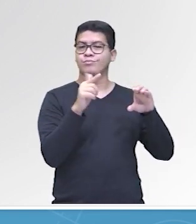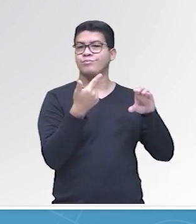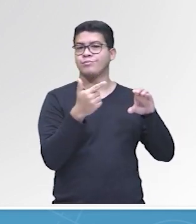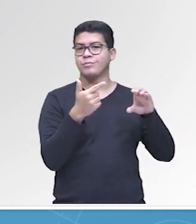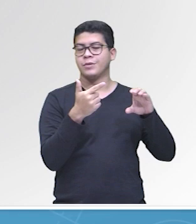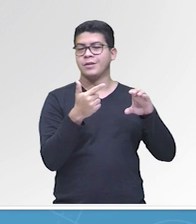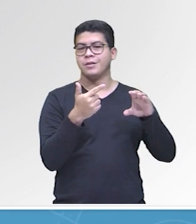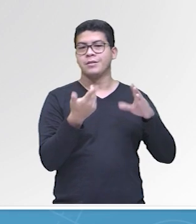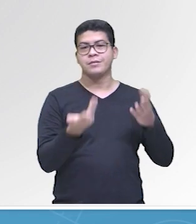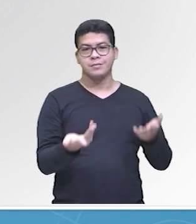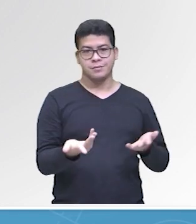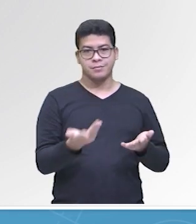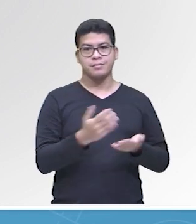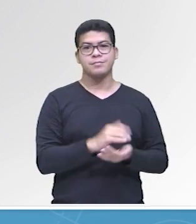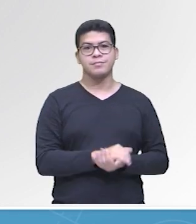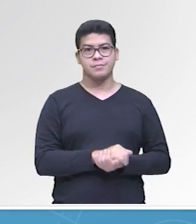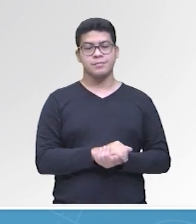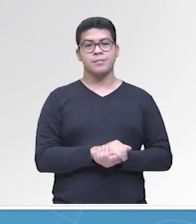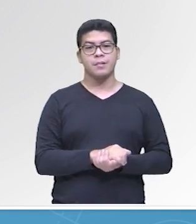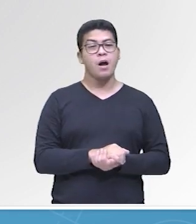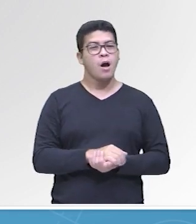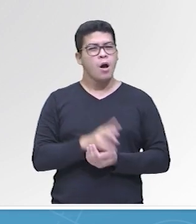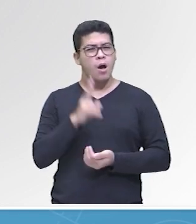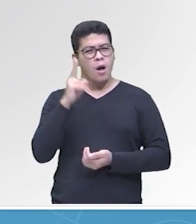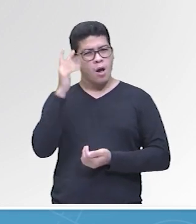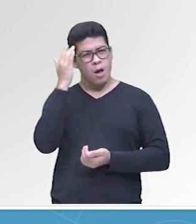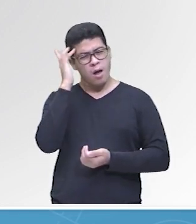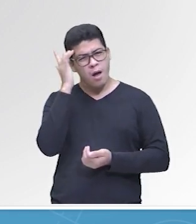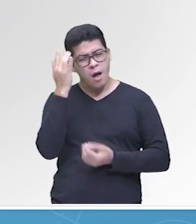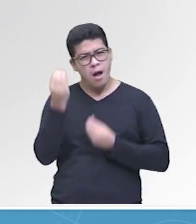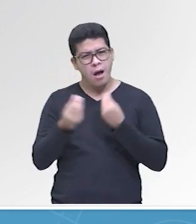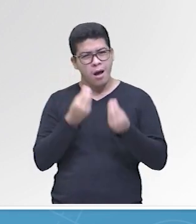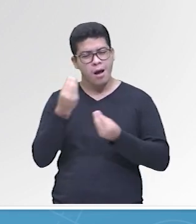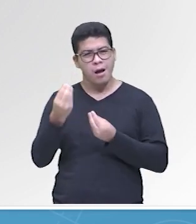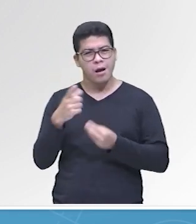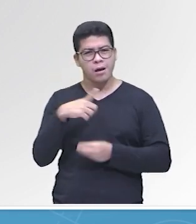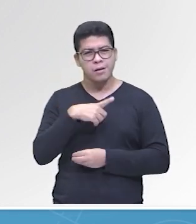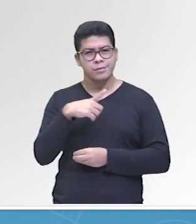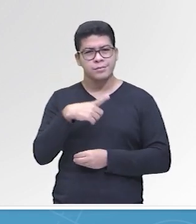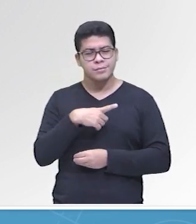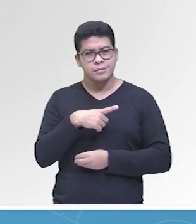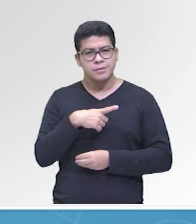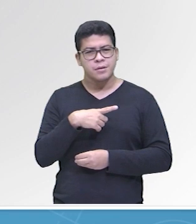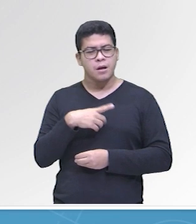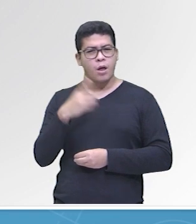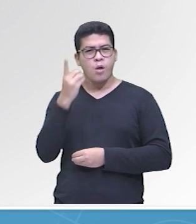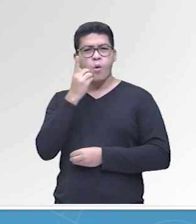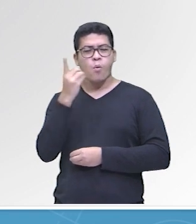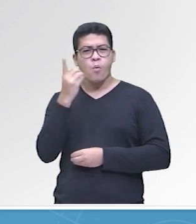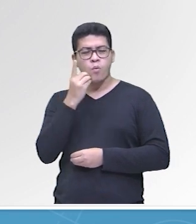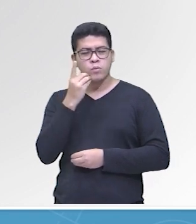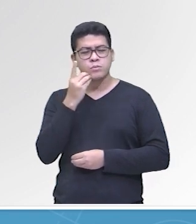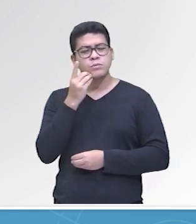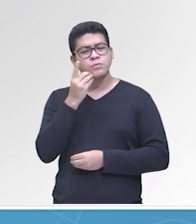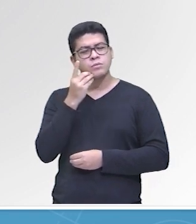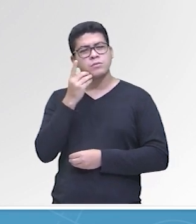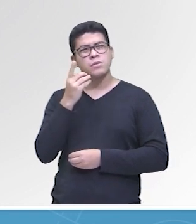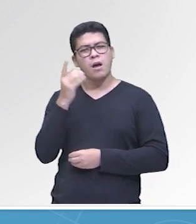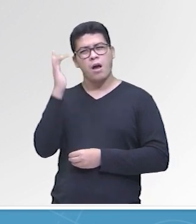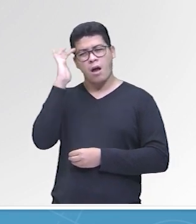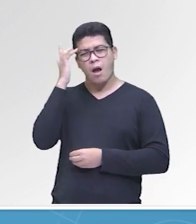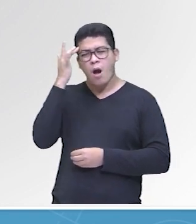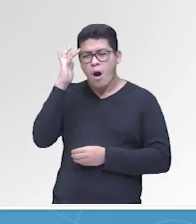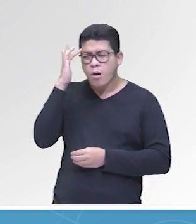procariontes. Mas será que as bactérias têm alguma influência no nosso dia a dia? Será que você já provou